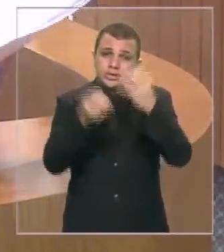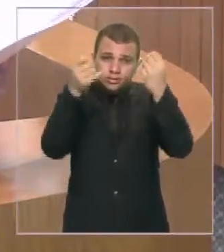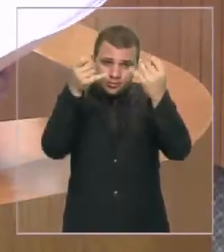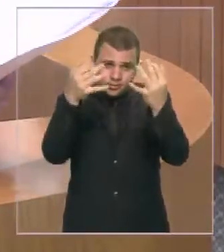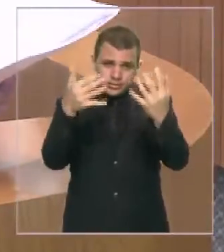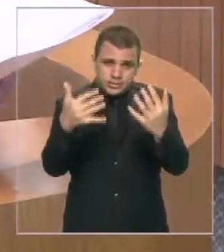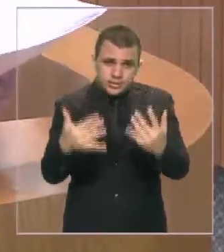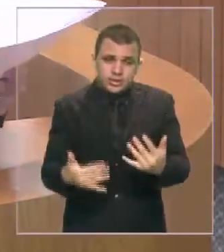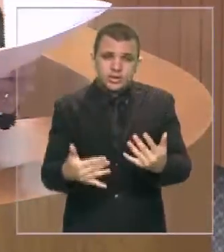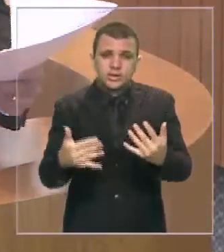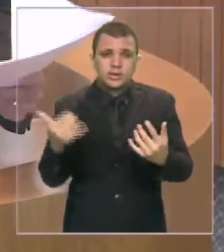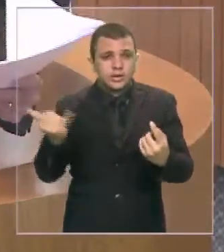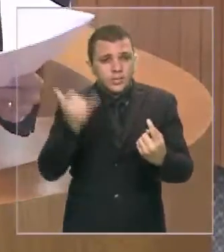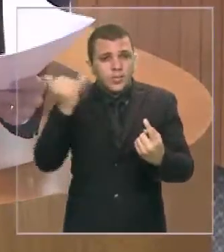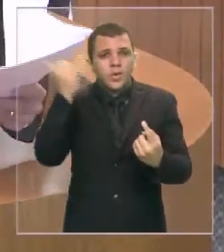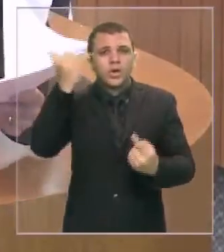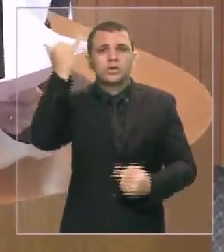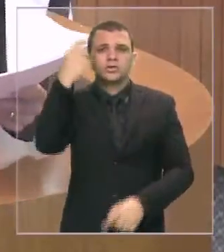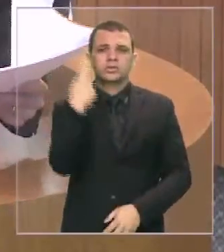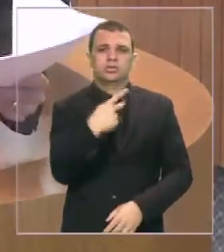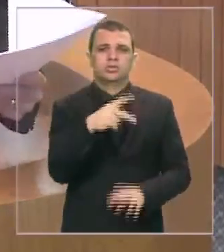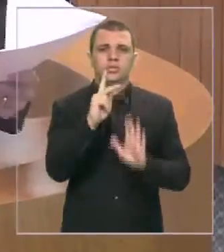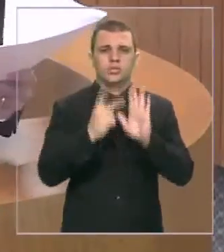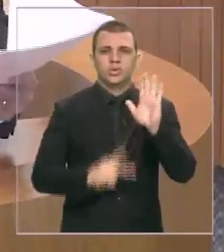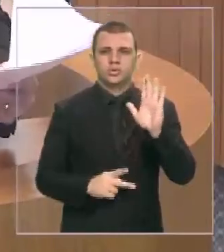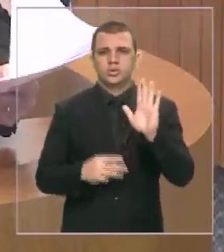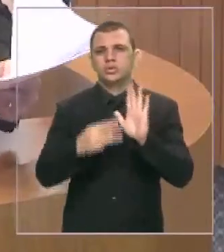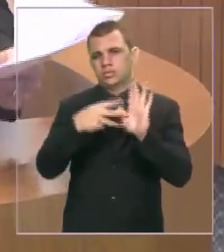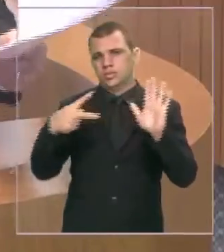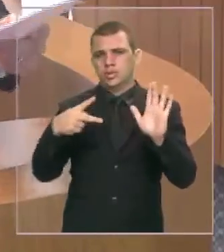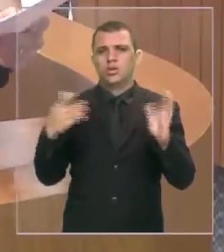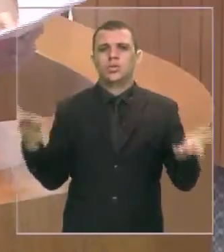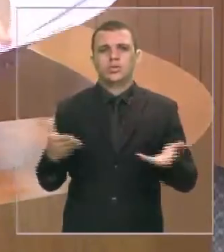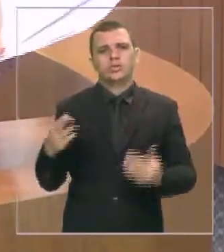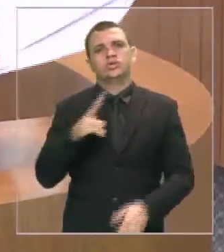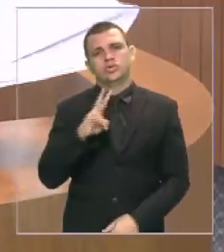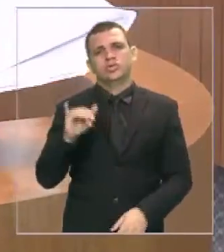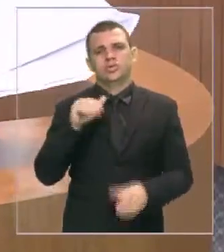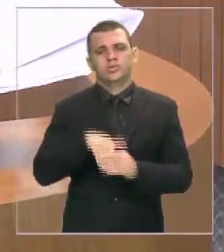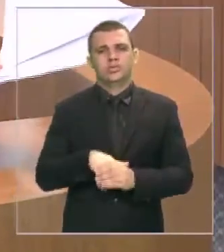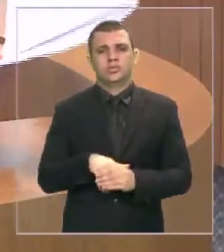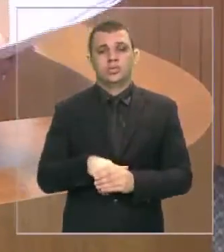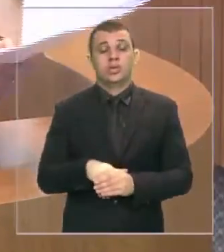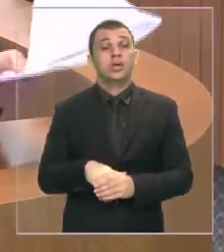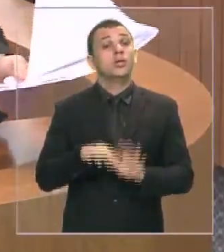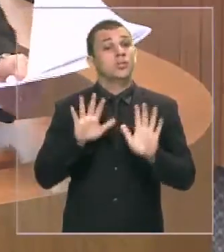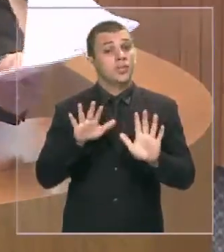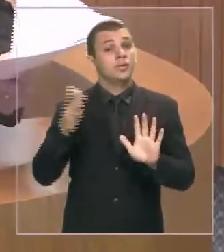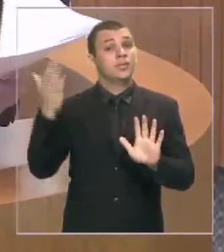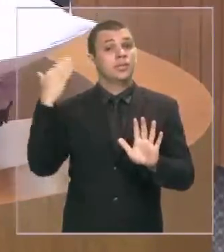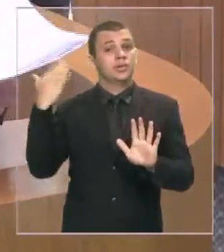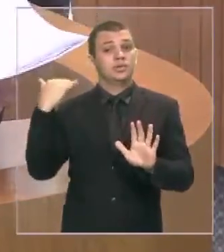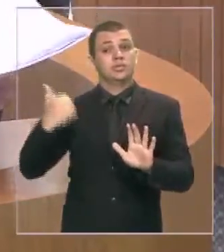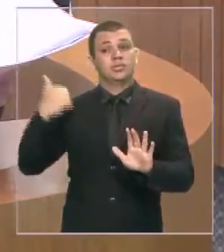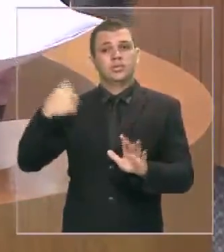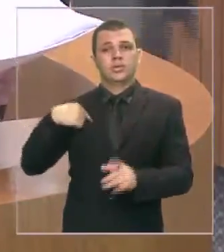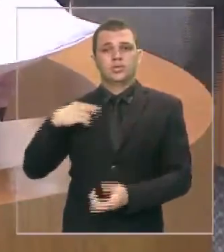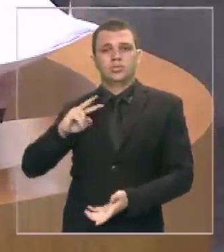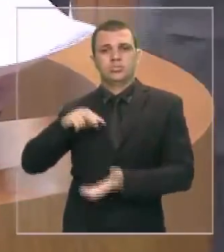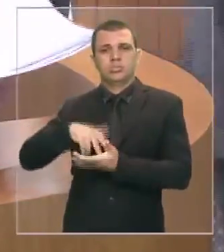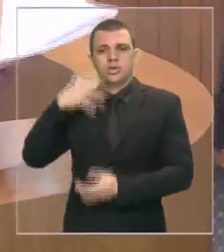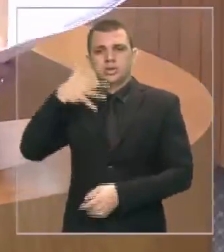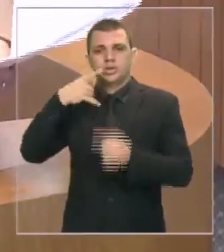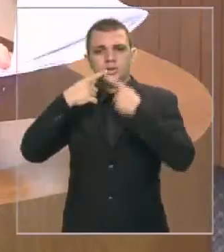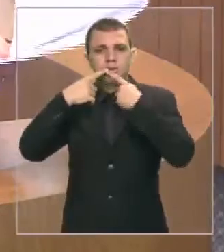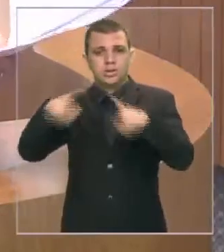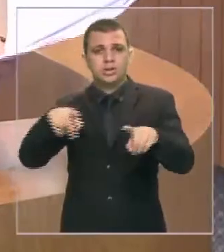da relevância desse projeto que nós vamos votar hoje. Depois que eu subi a esta tribuna e fiz a reclamação que